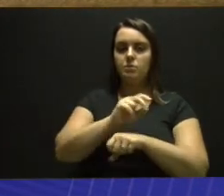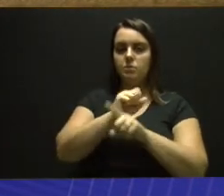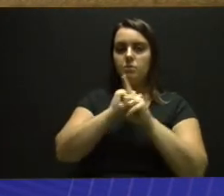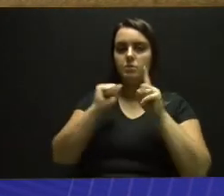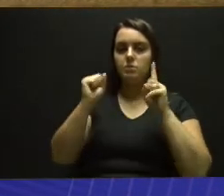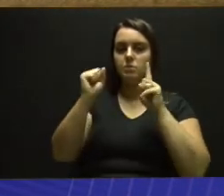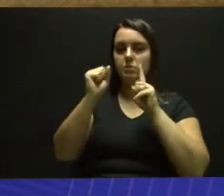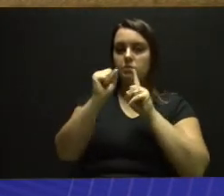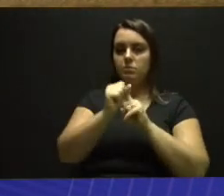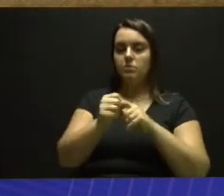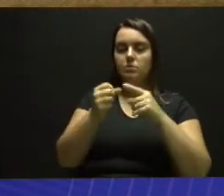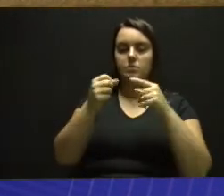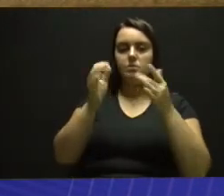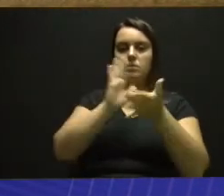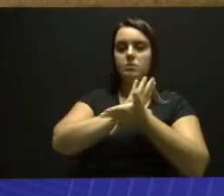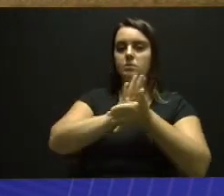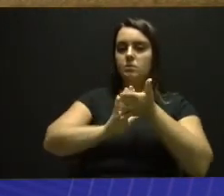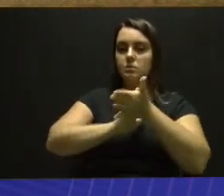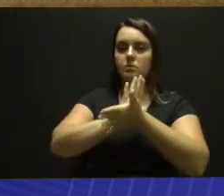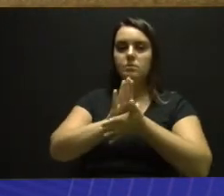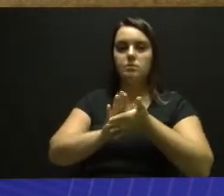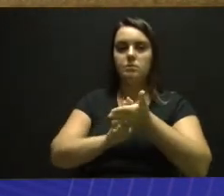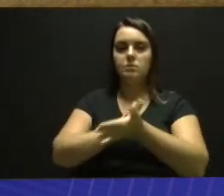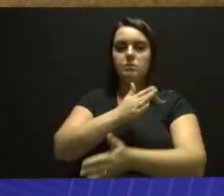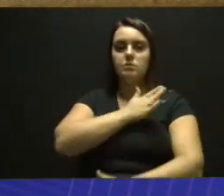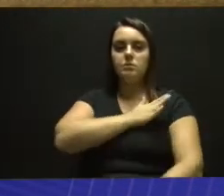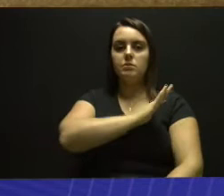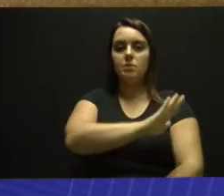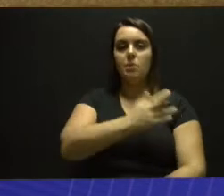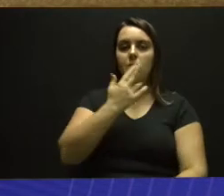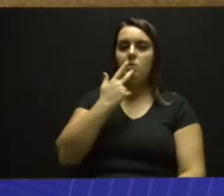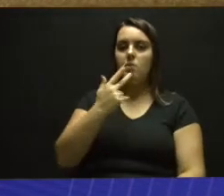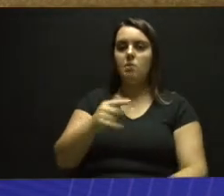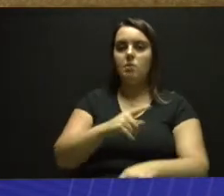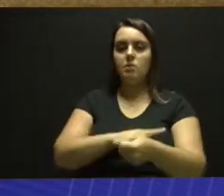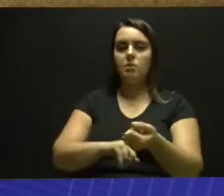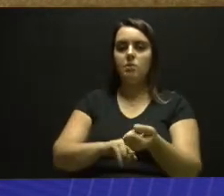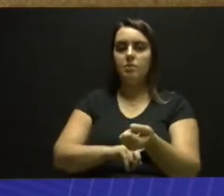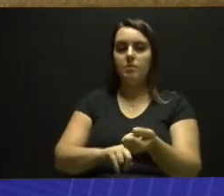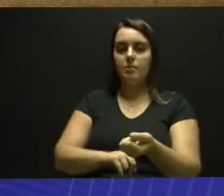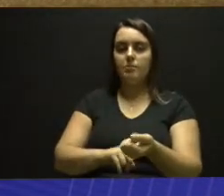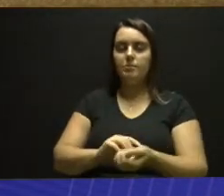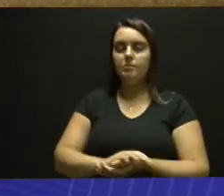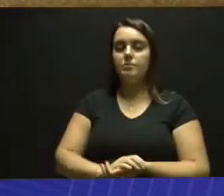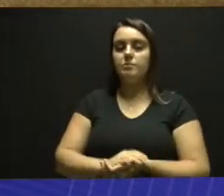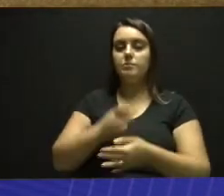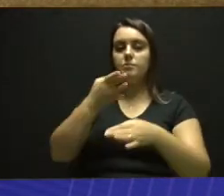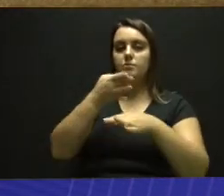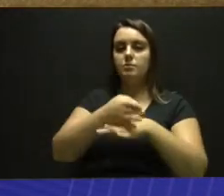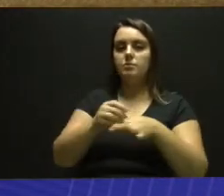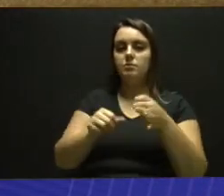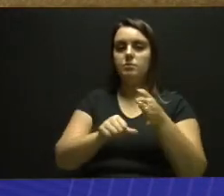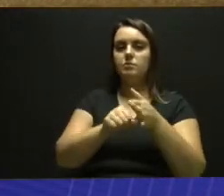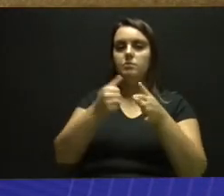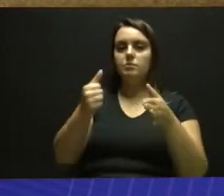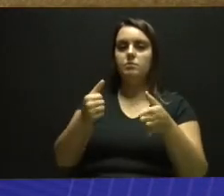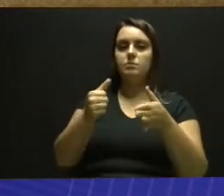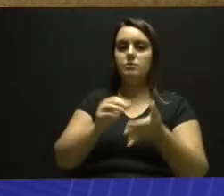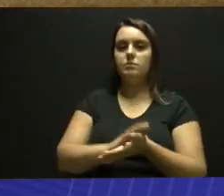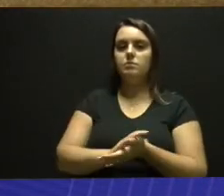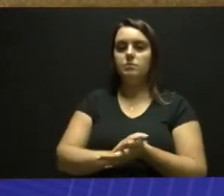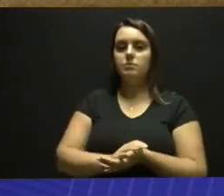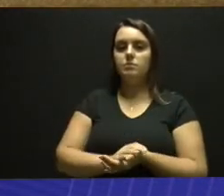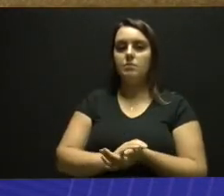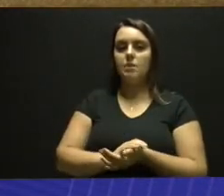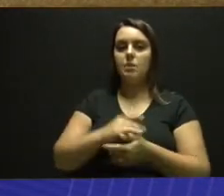raciais e sem distinção por cor de pele ele também participou da 1ª conferência municipal de